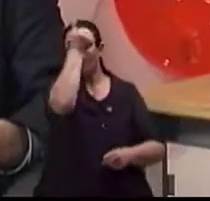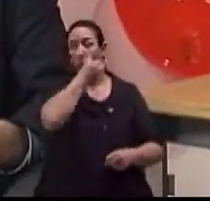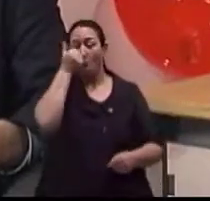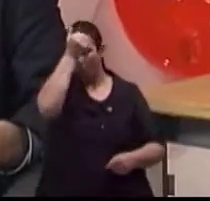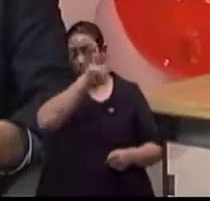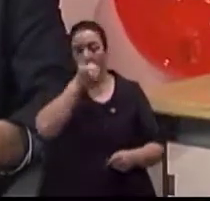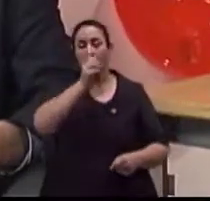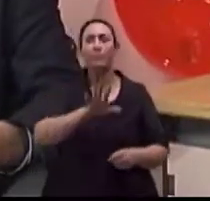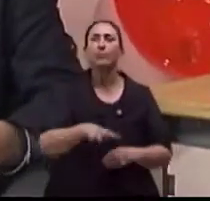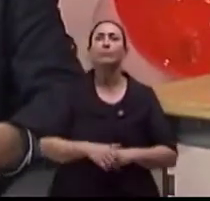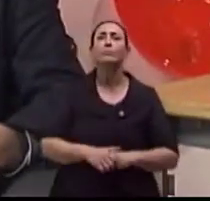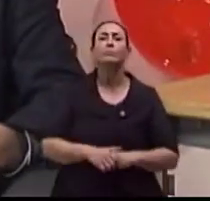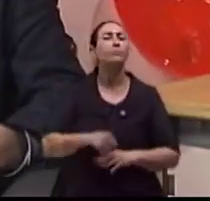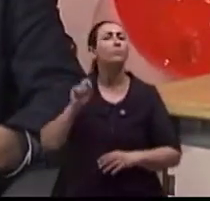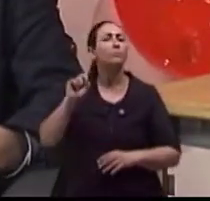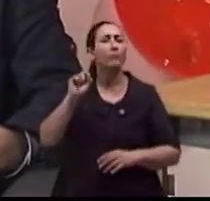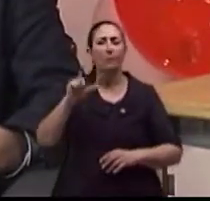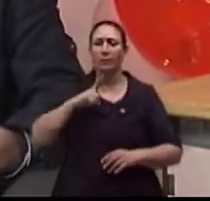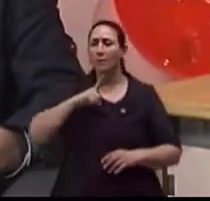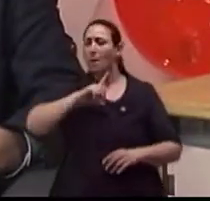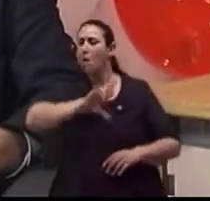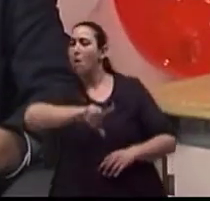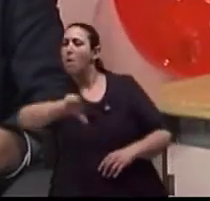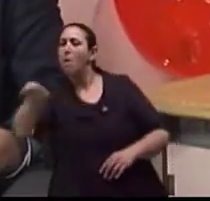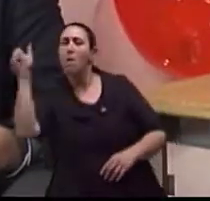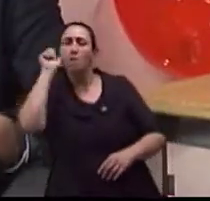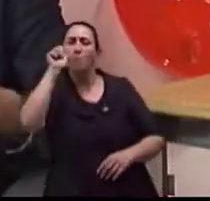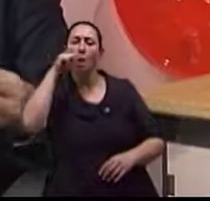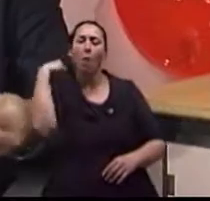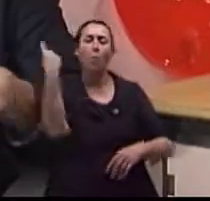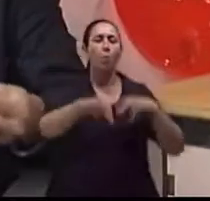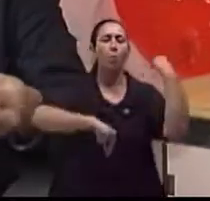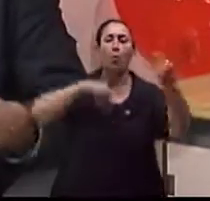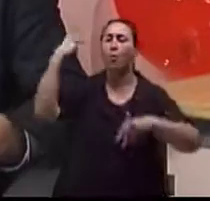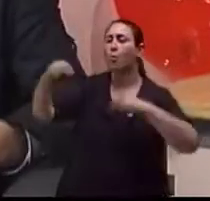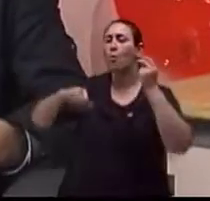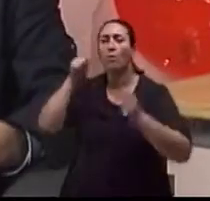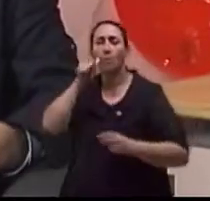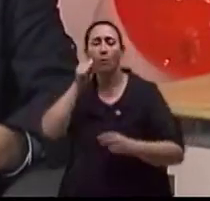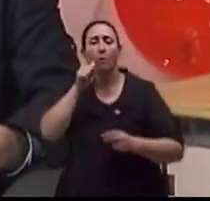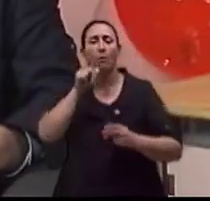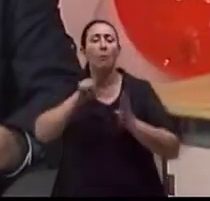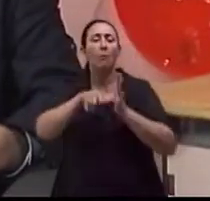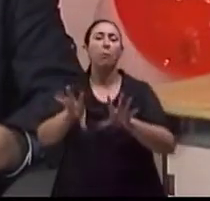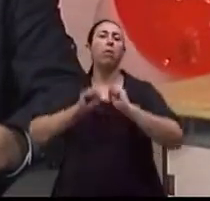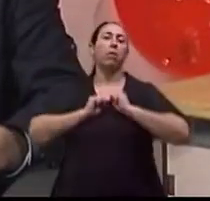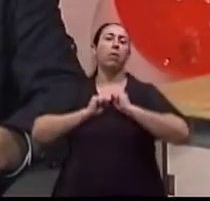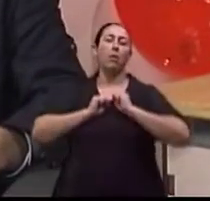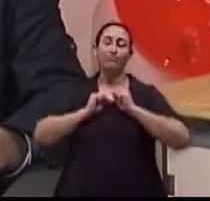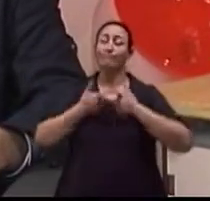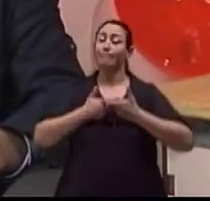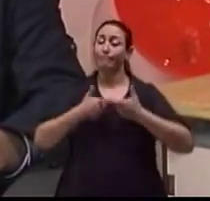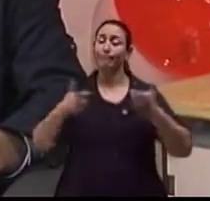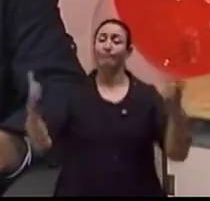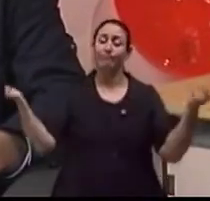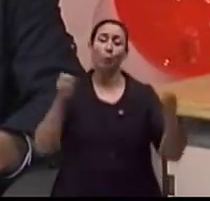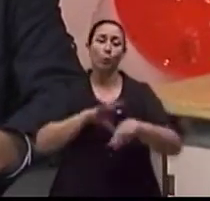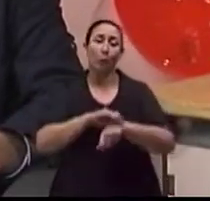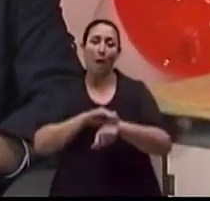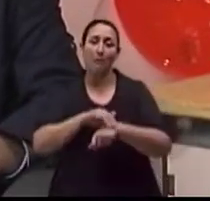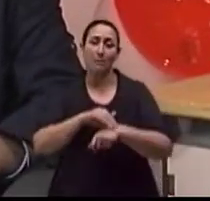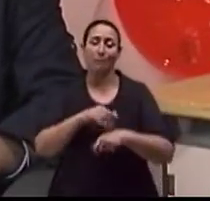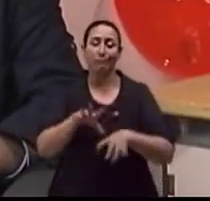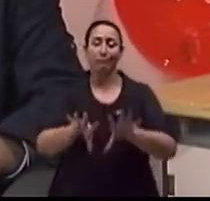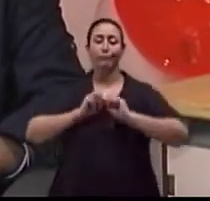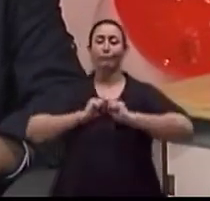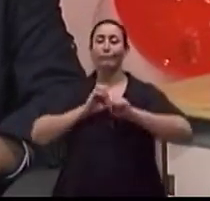e ali tem múltiplas parceiras naquela noite então isso é uma coisa comum que vem aumentando Infelizmente mas a